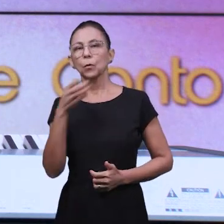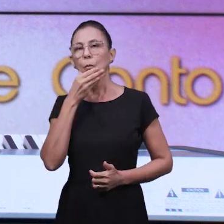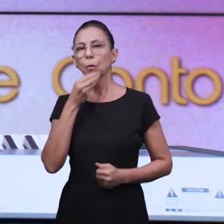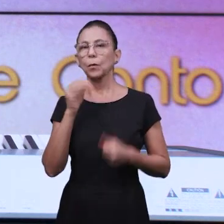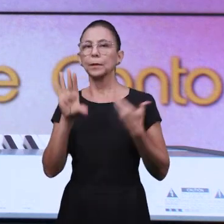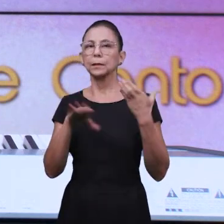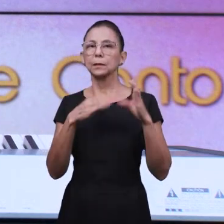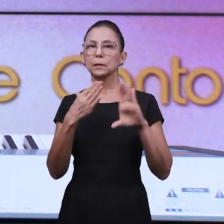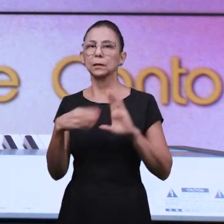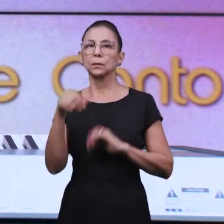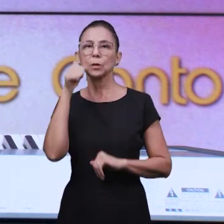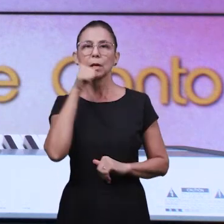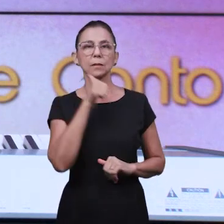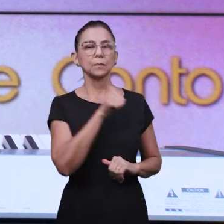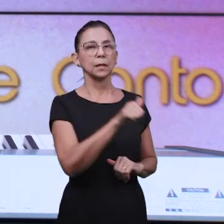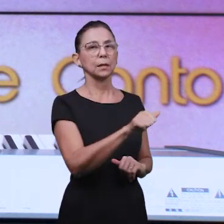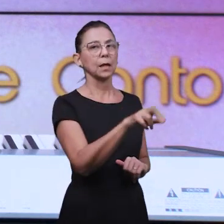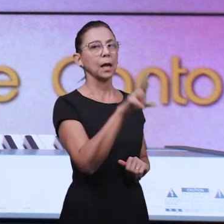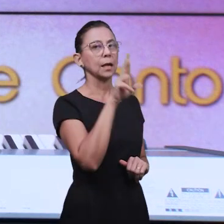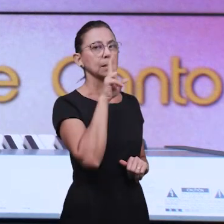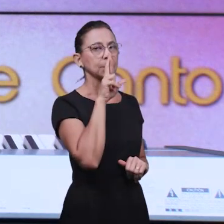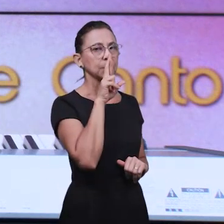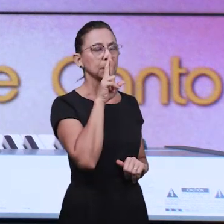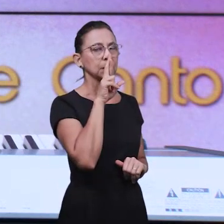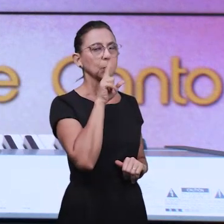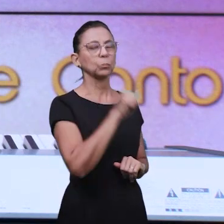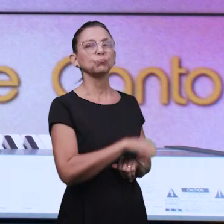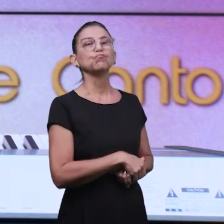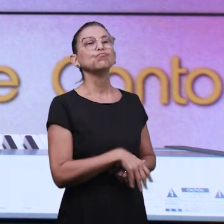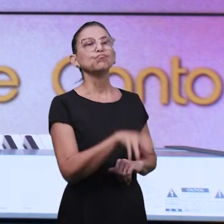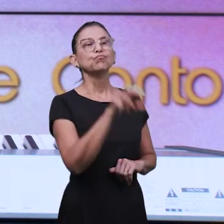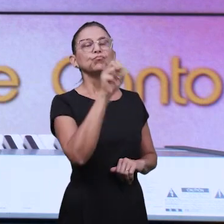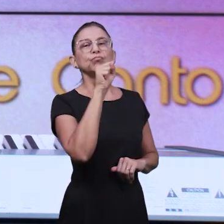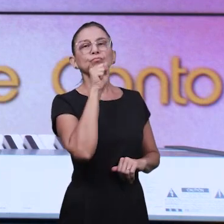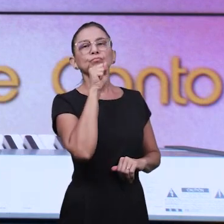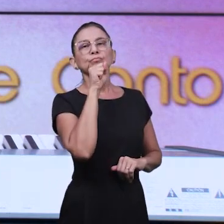estão cantando, as mulheres respiram. Inspirou.